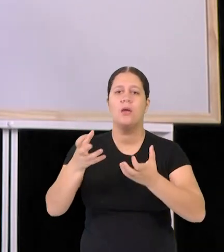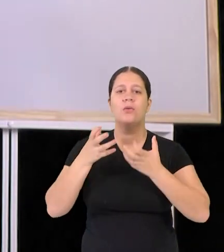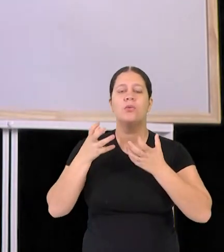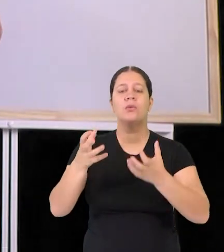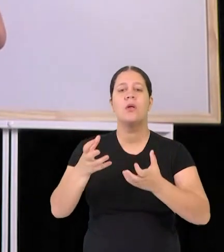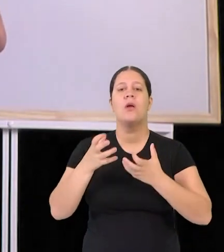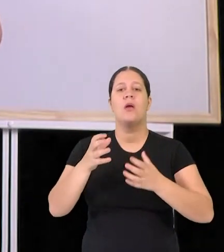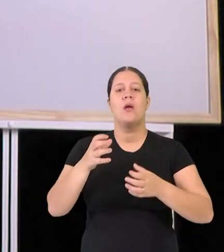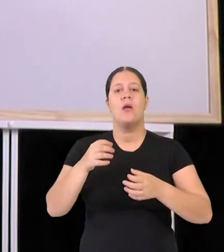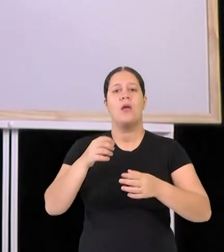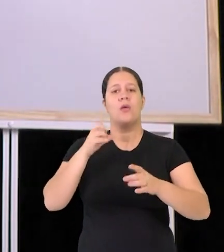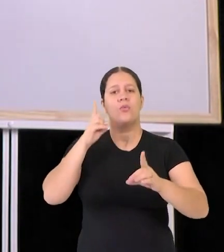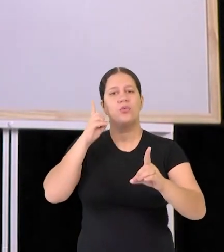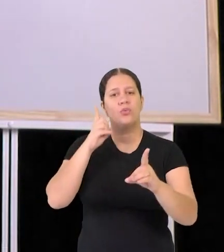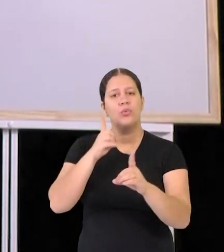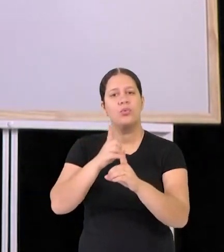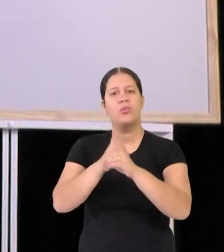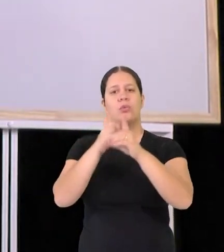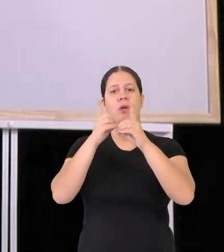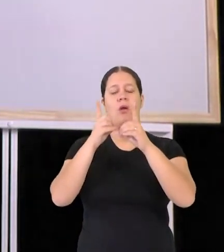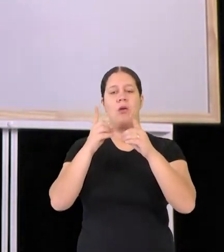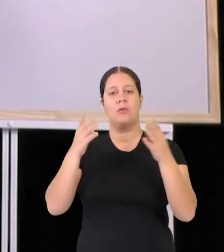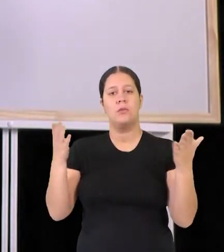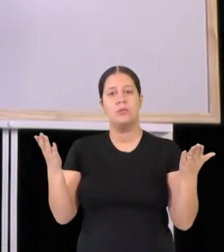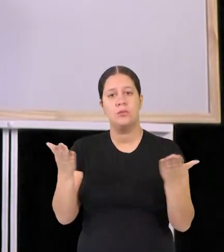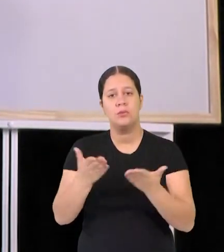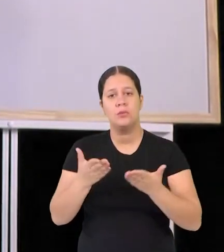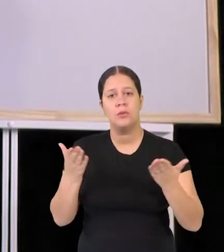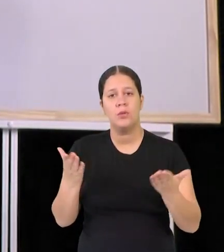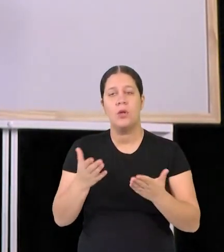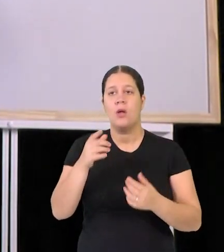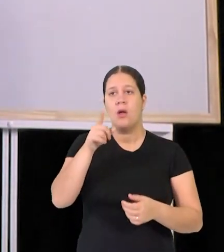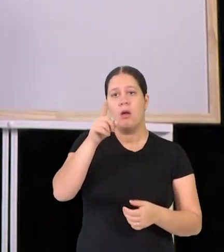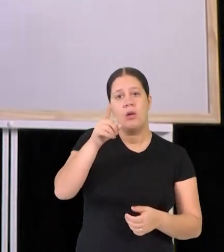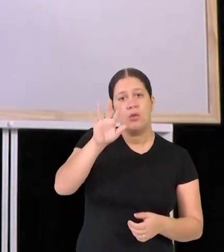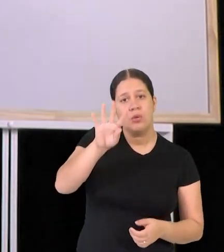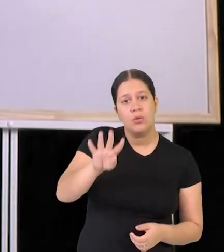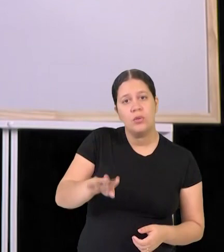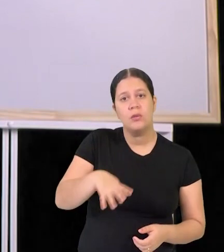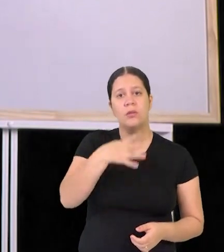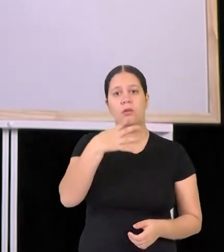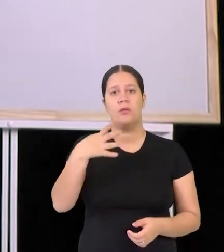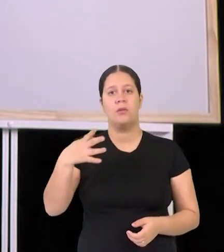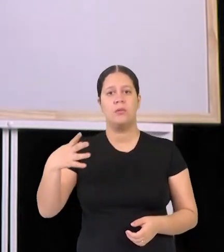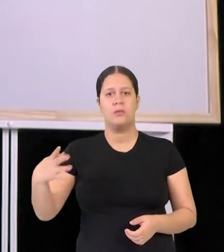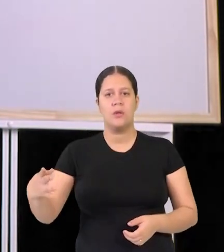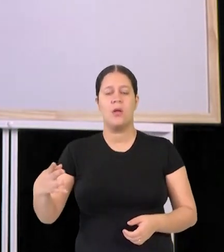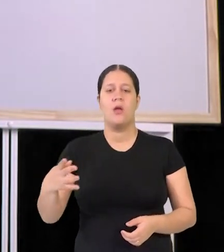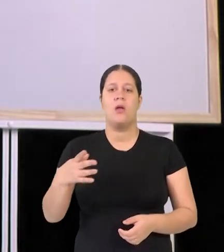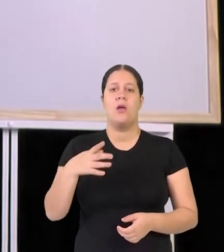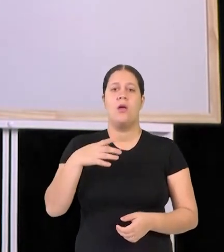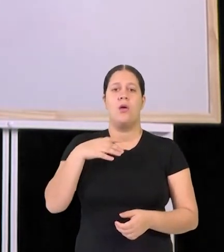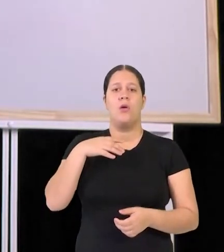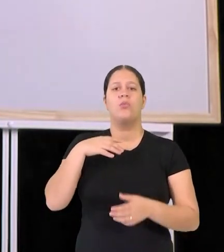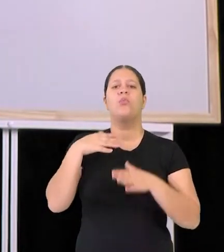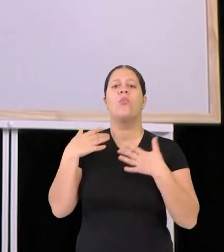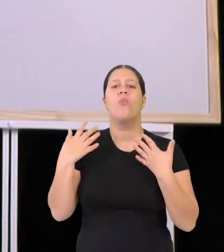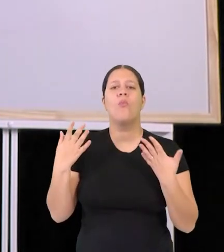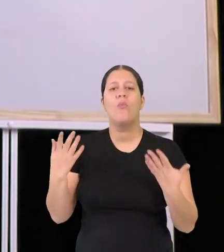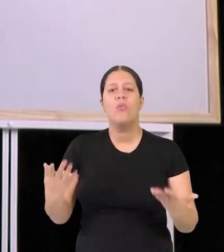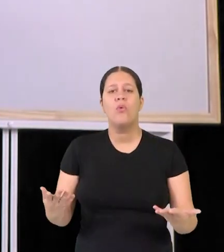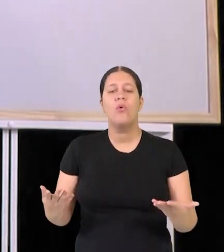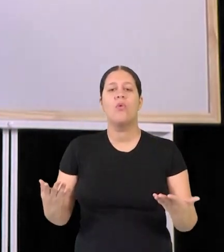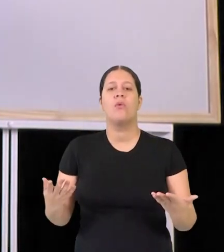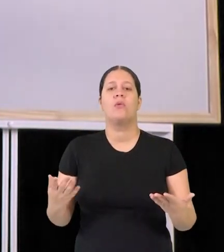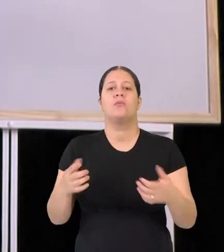justamente encontrar essa situação através desse gráfico para que a gente possa determinar quais são